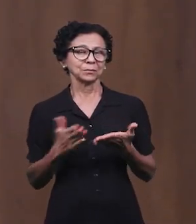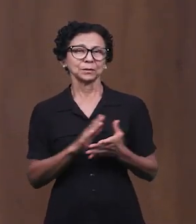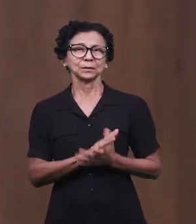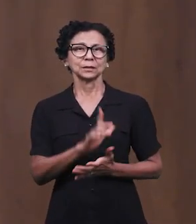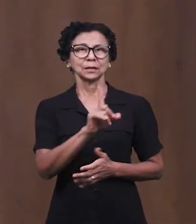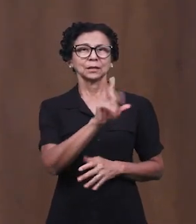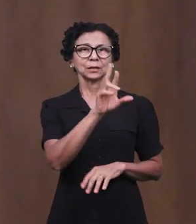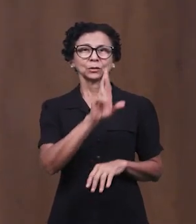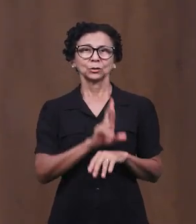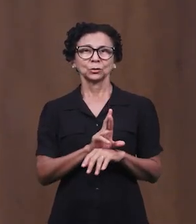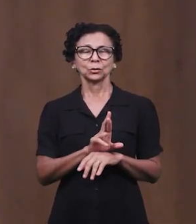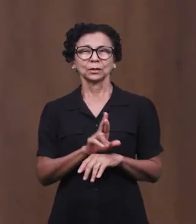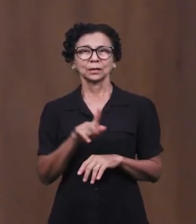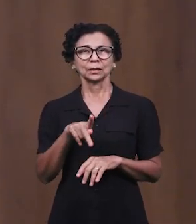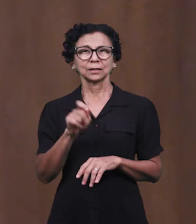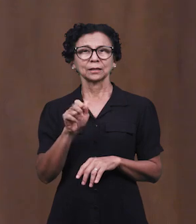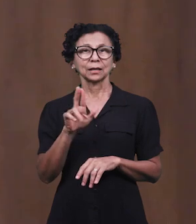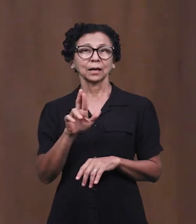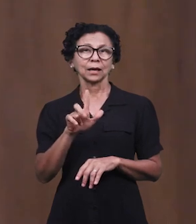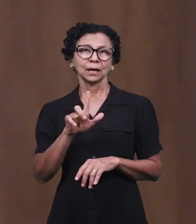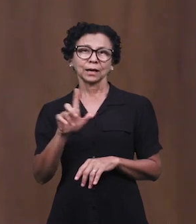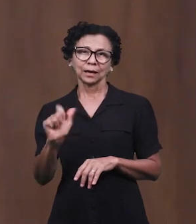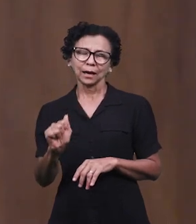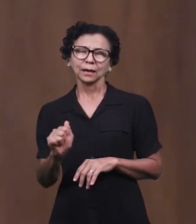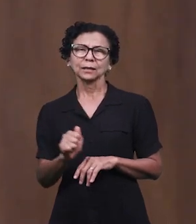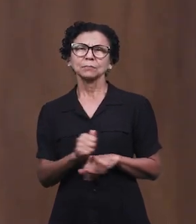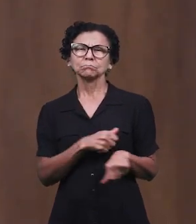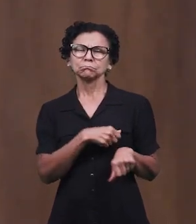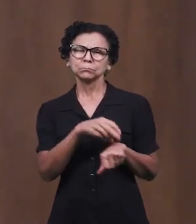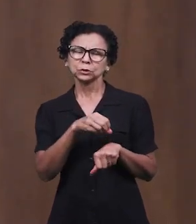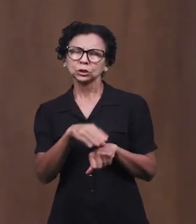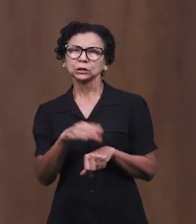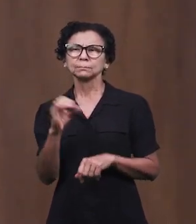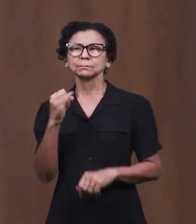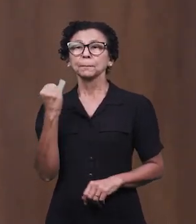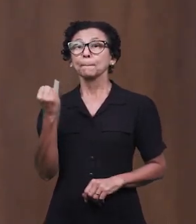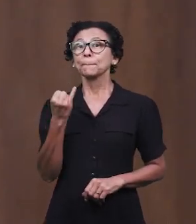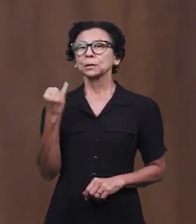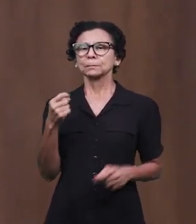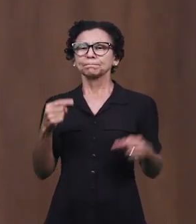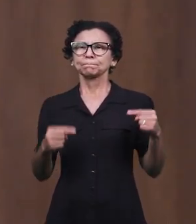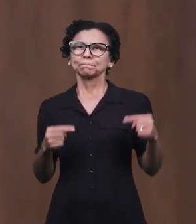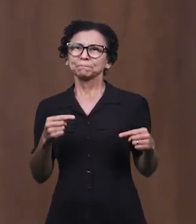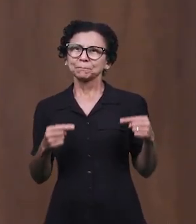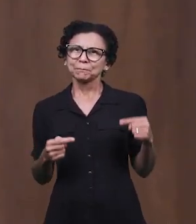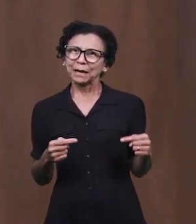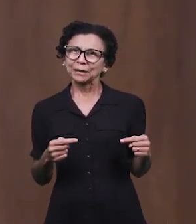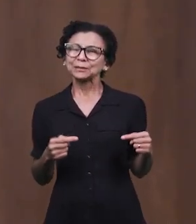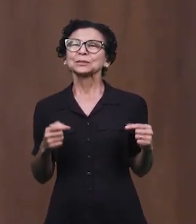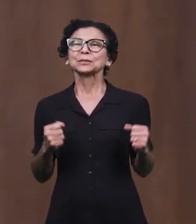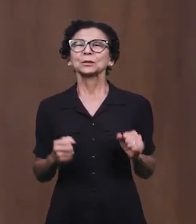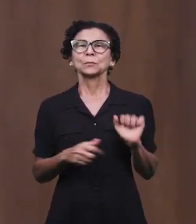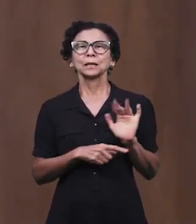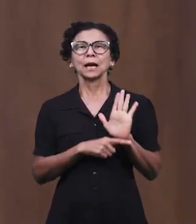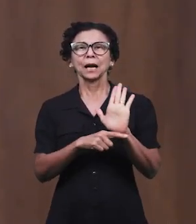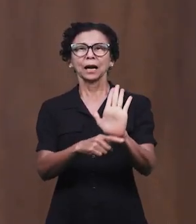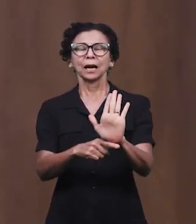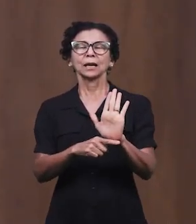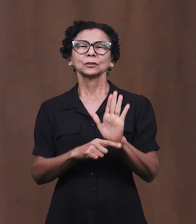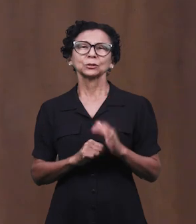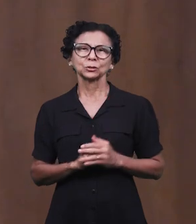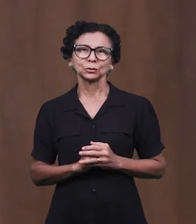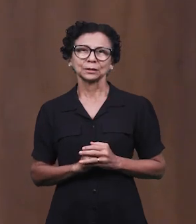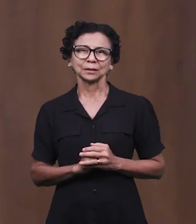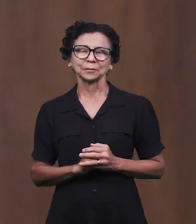previdenciária doutora Carla Kemp, para nos orientar em uma importante discussão sobre o benefício assistencial para